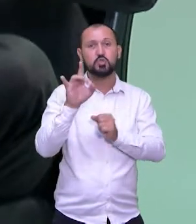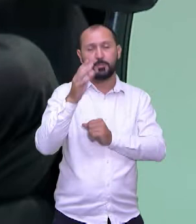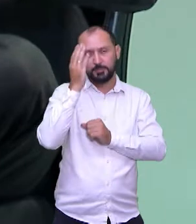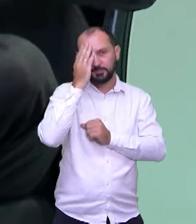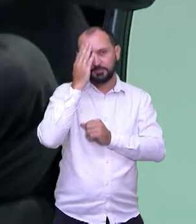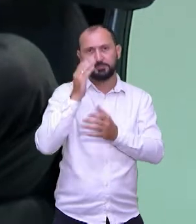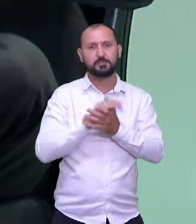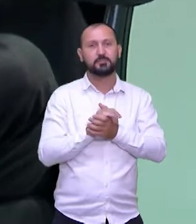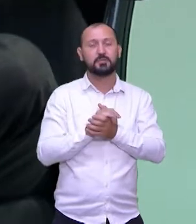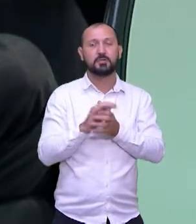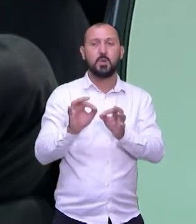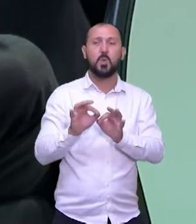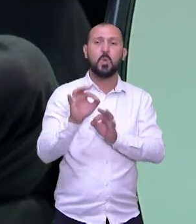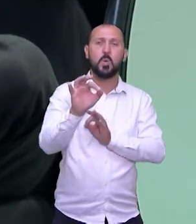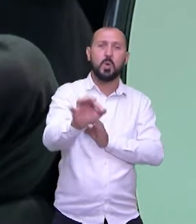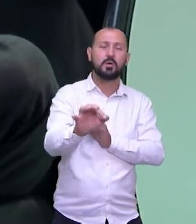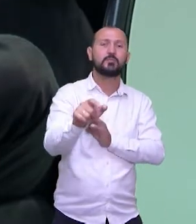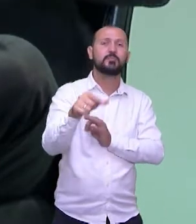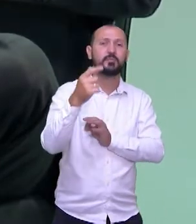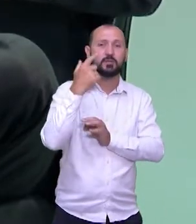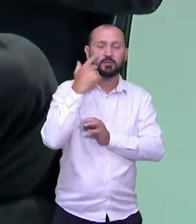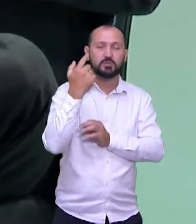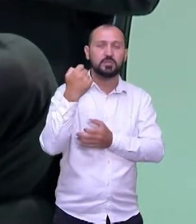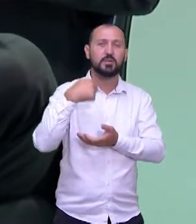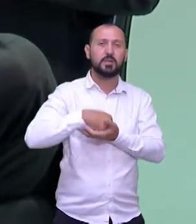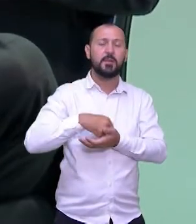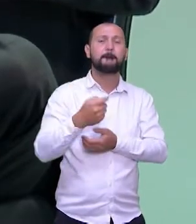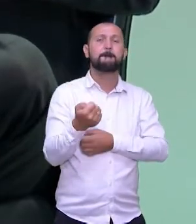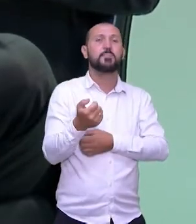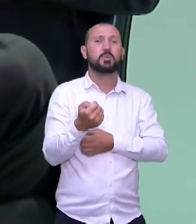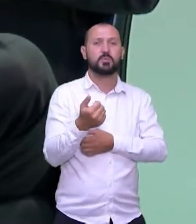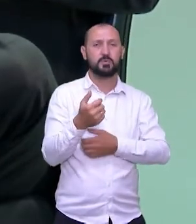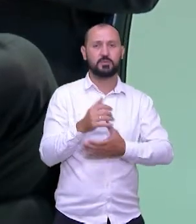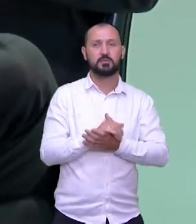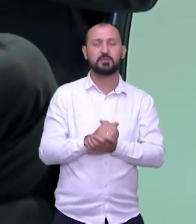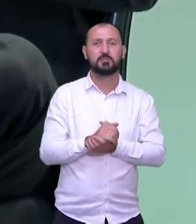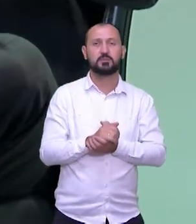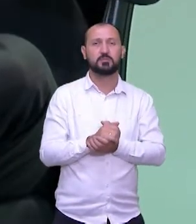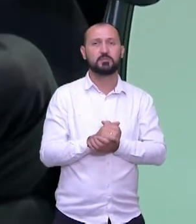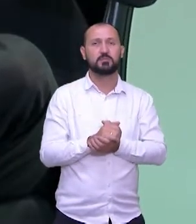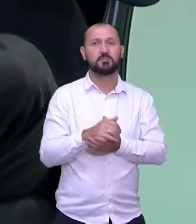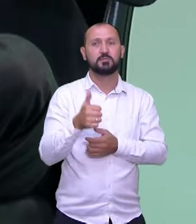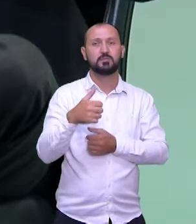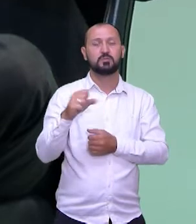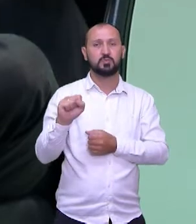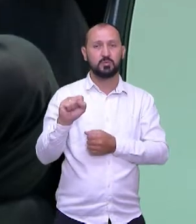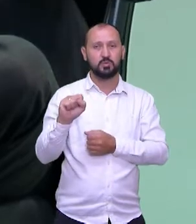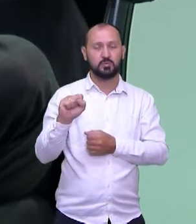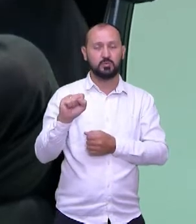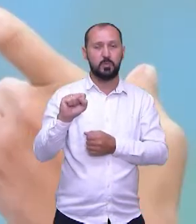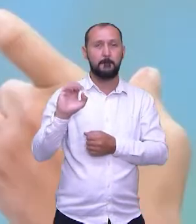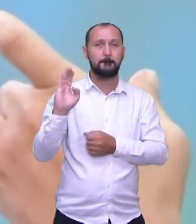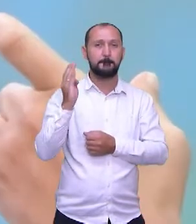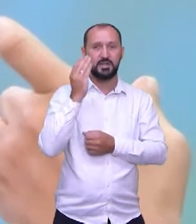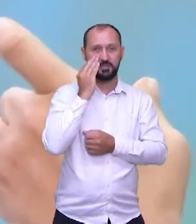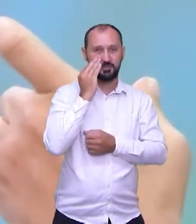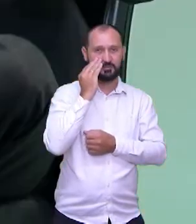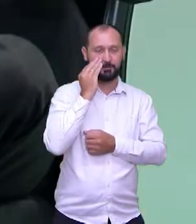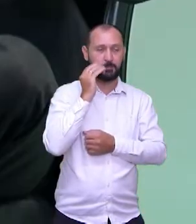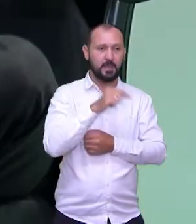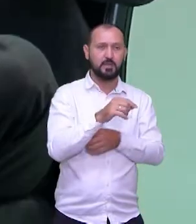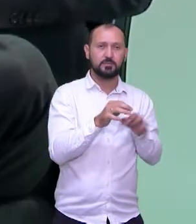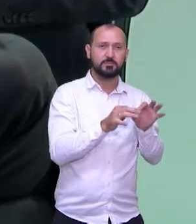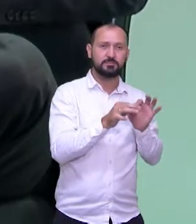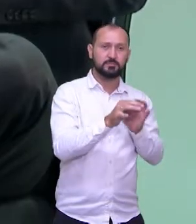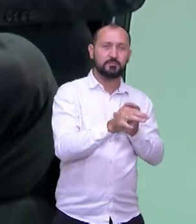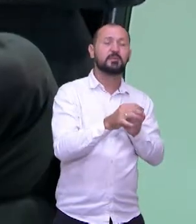Então, só para você entender, essa de longo prazo, que a expectativa de receber é baixa, é da ordem de mais de 18 bilhões. Uau.